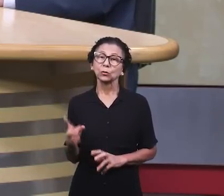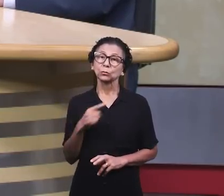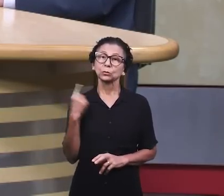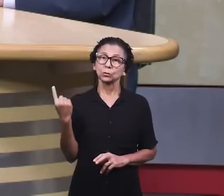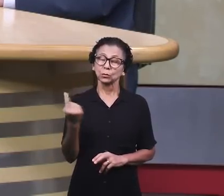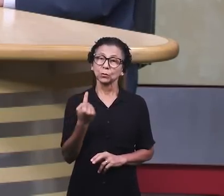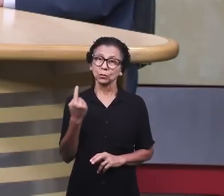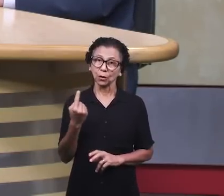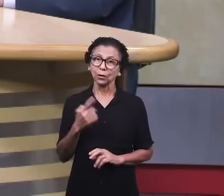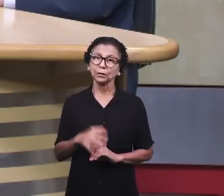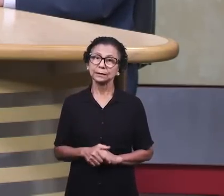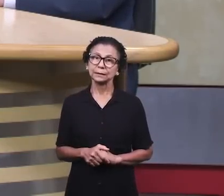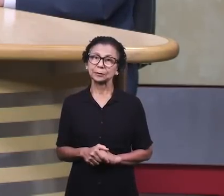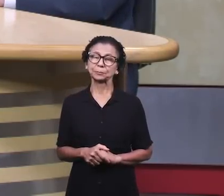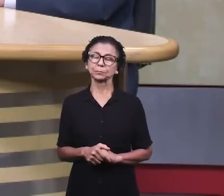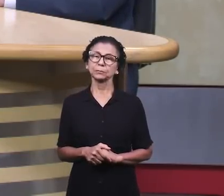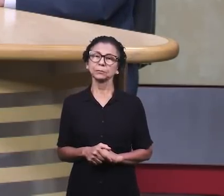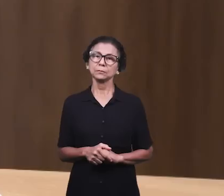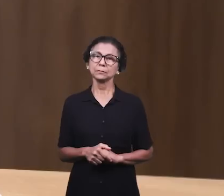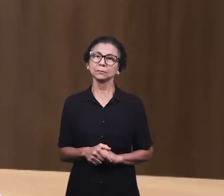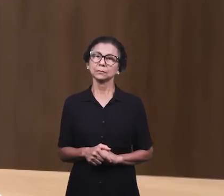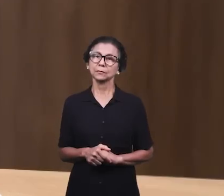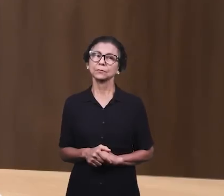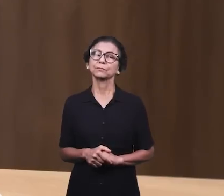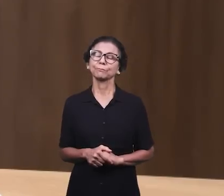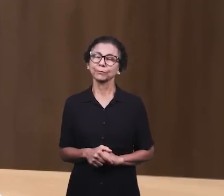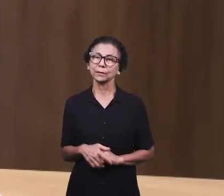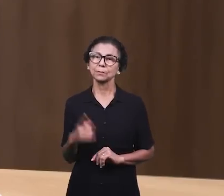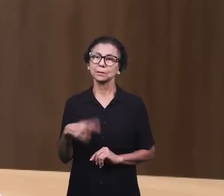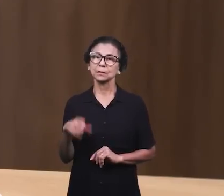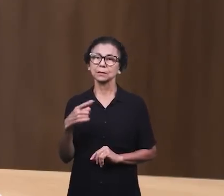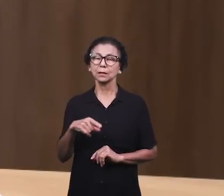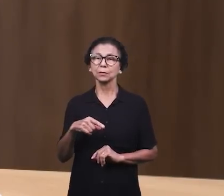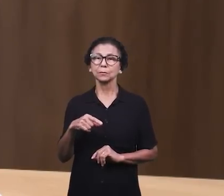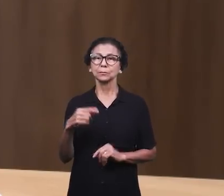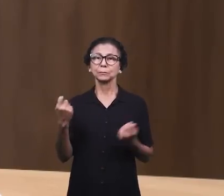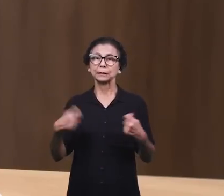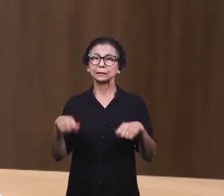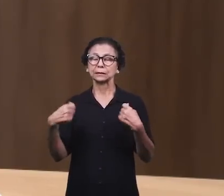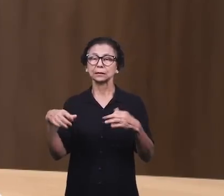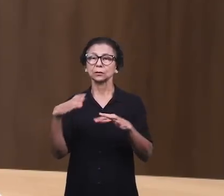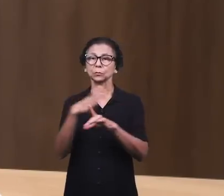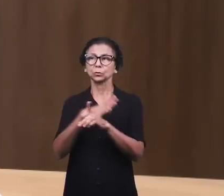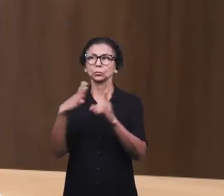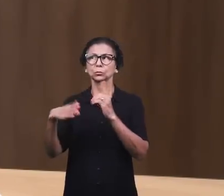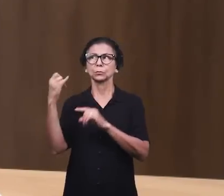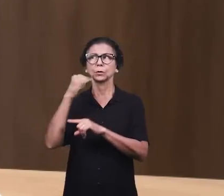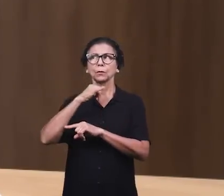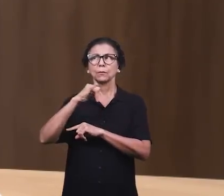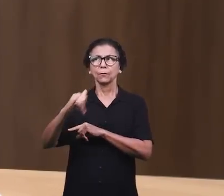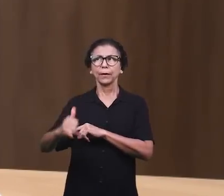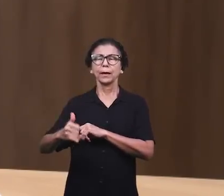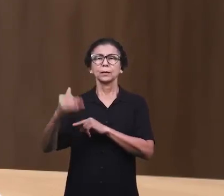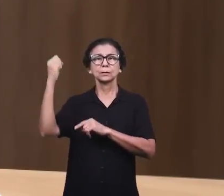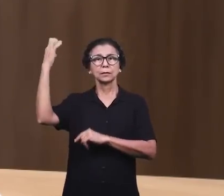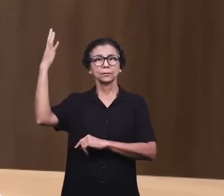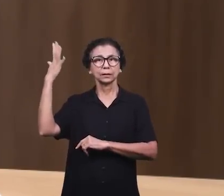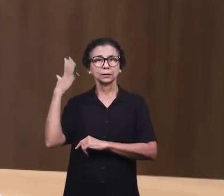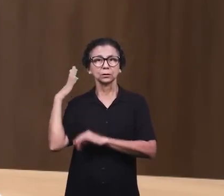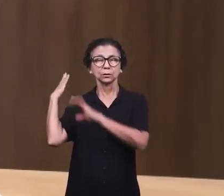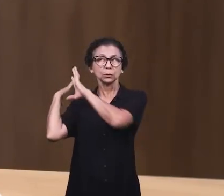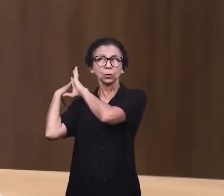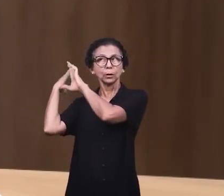temos que trazer isso à memória de novo, Alexandre. Entendeu? Essas revelações. Isso. Porque há gerações novas